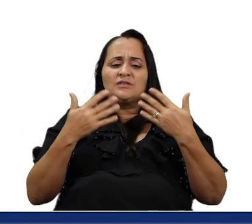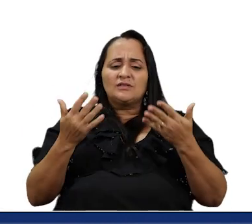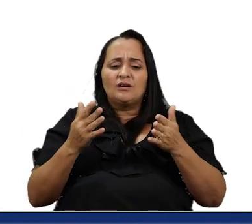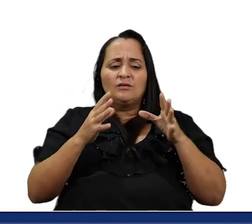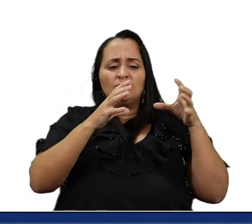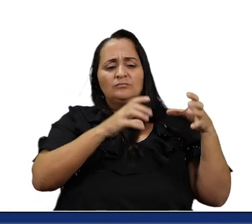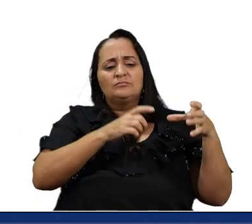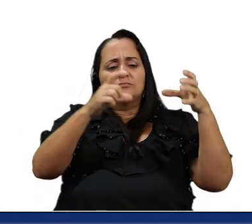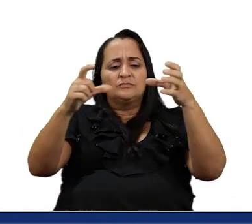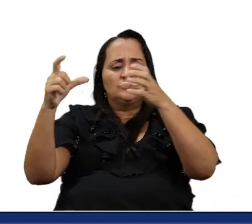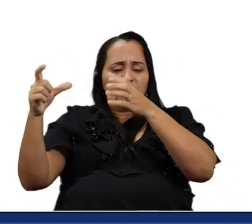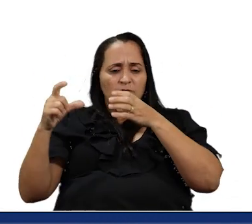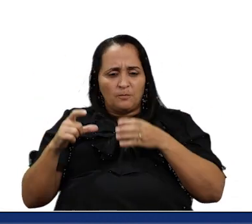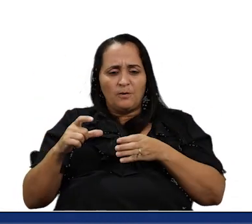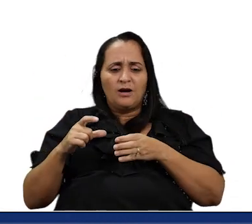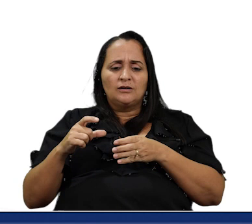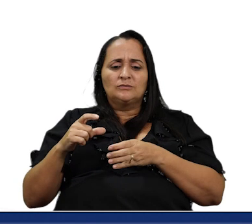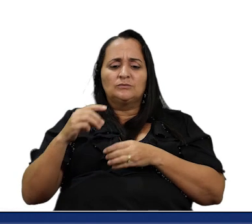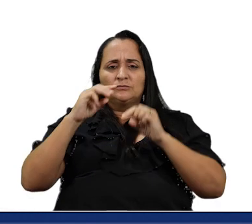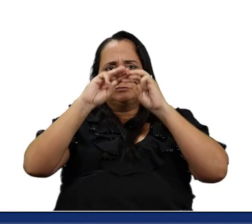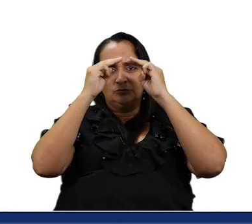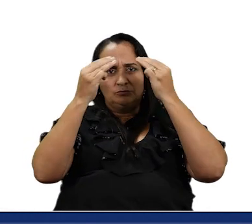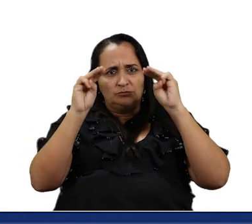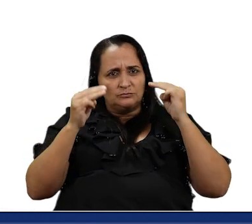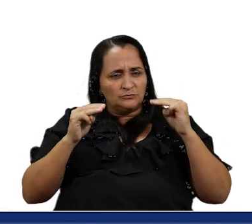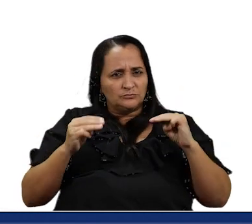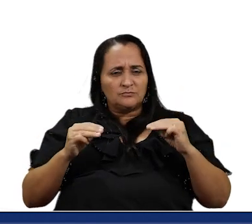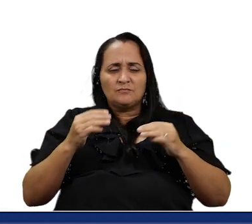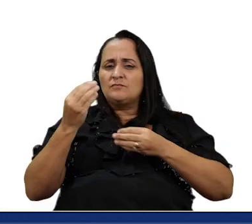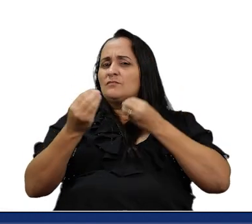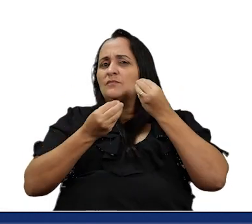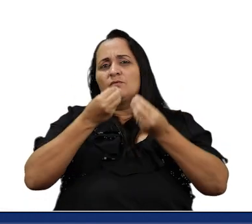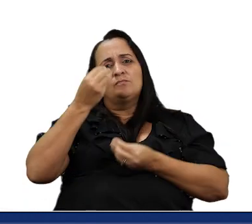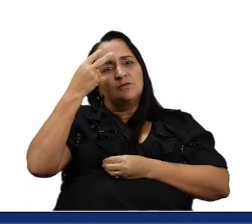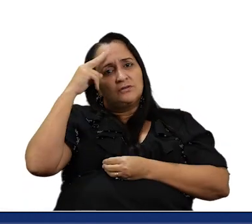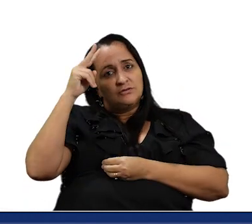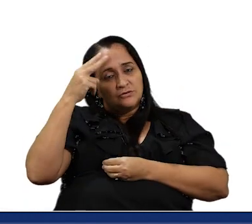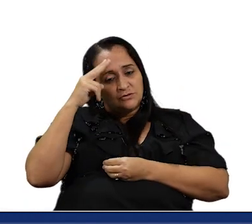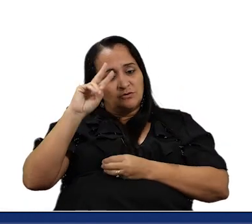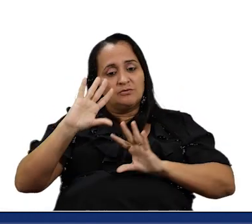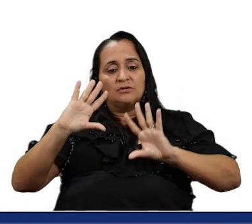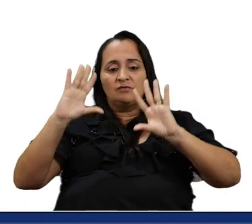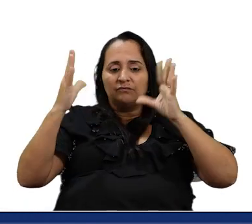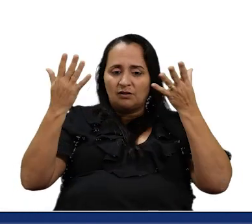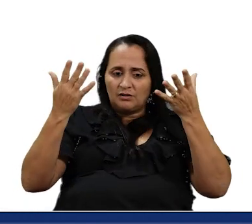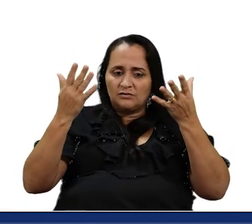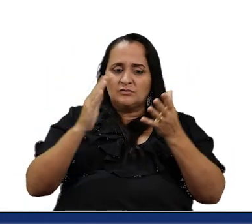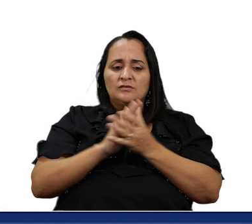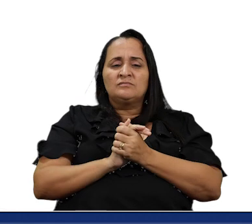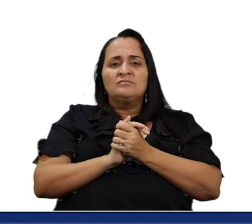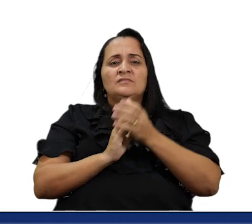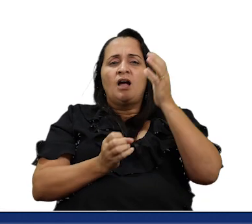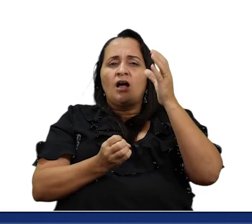acesso a informações sobre a história da festa, como a criação do trio elétrico e